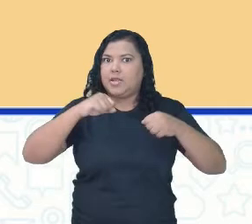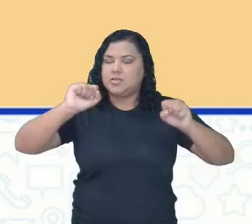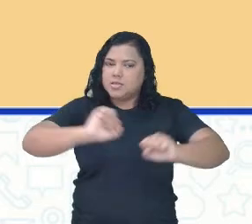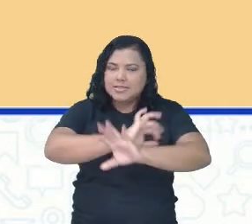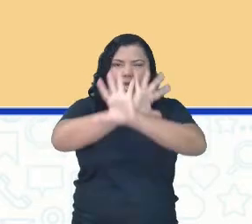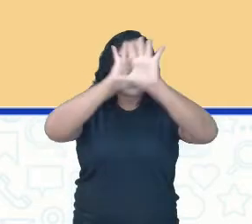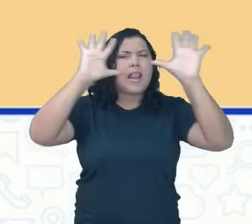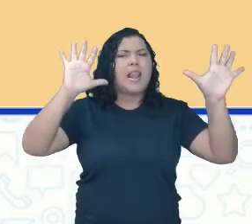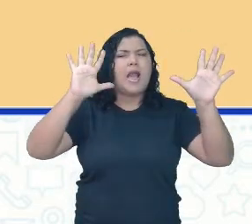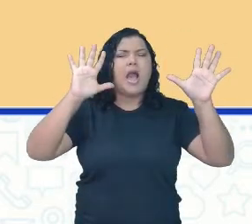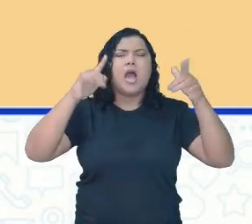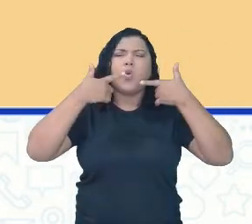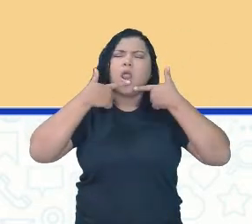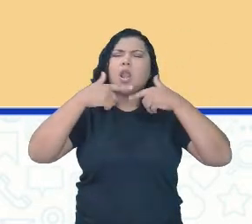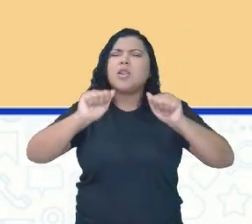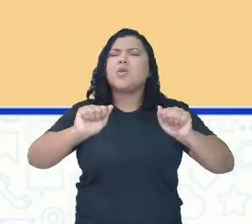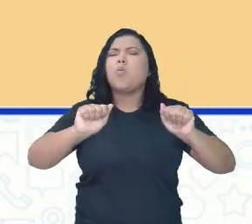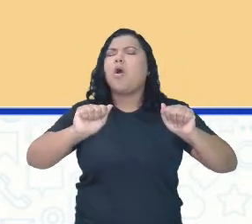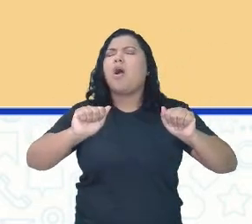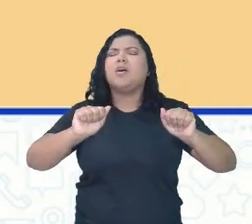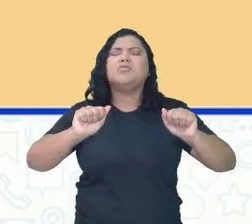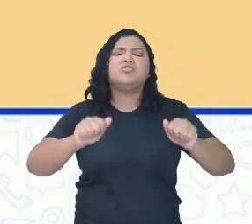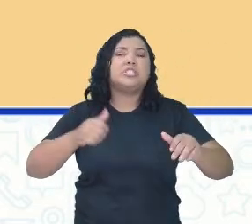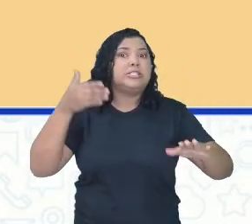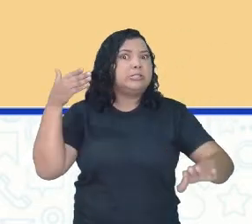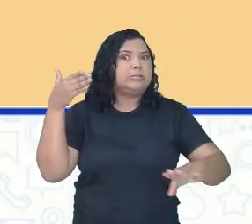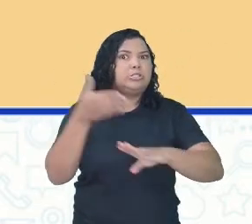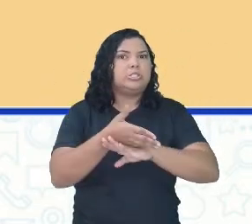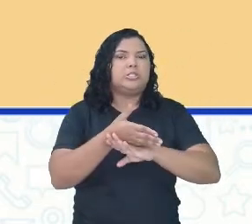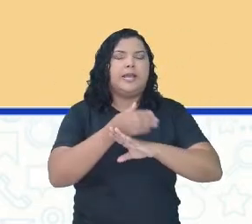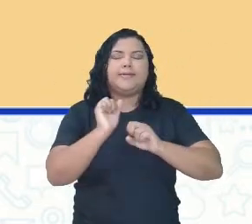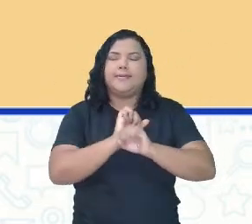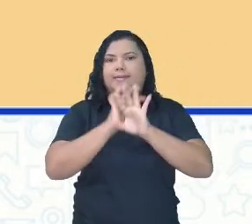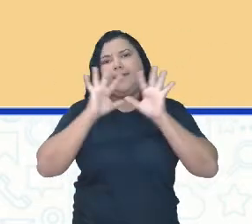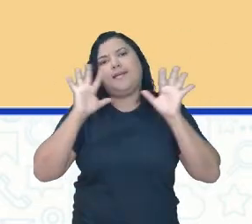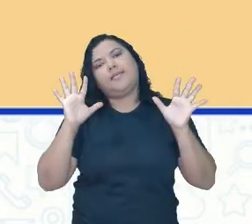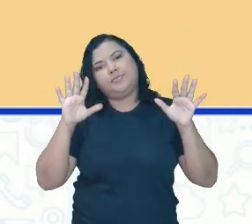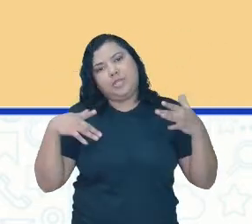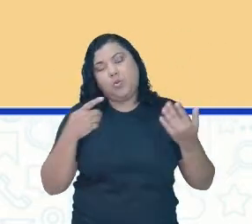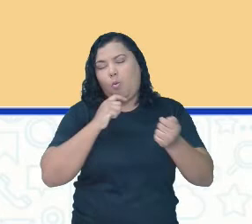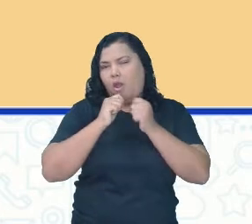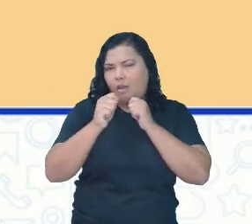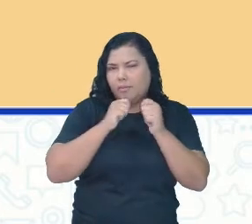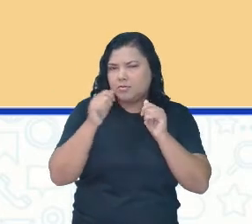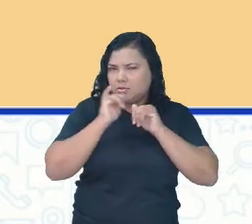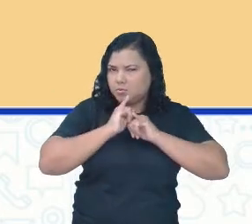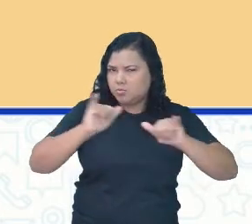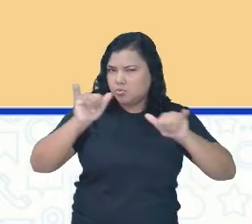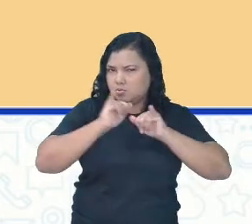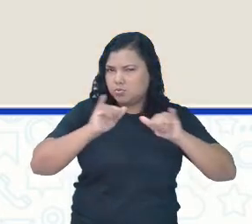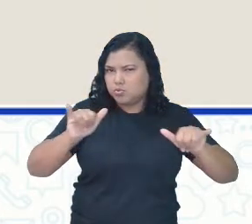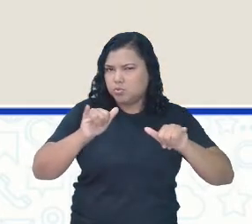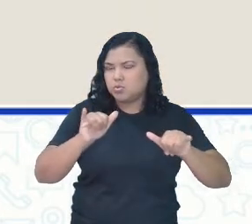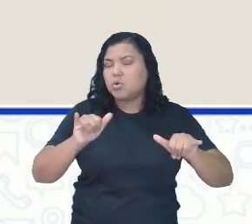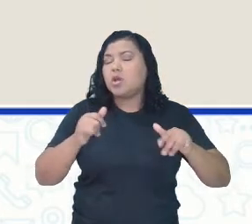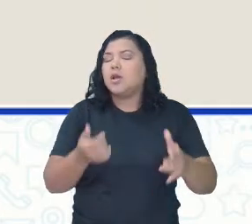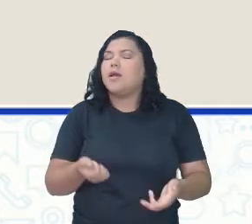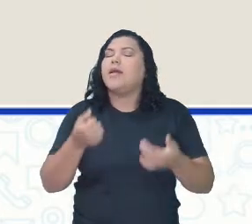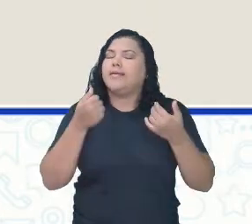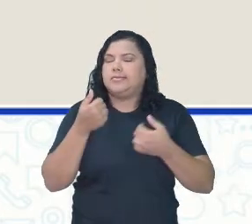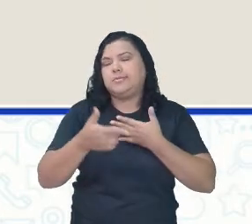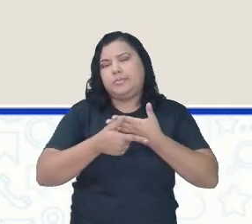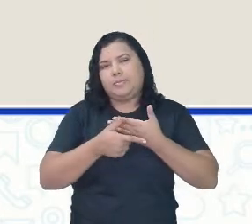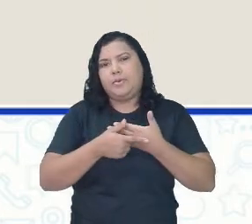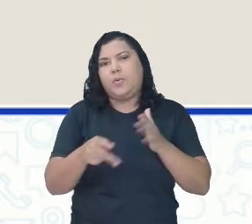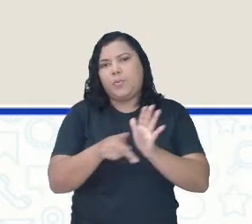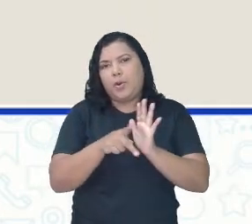clara, com uma linguagem direta. Então, a reportagem faz esse papel.